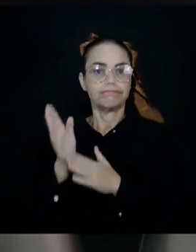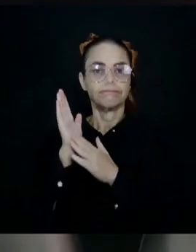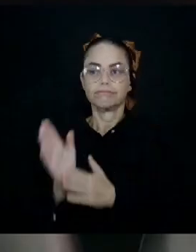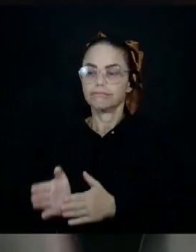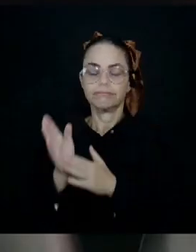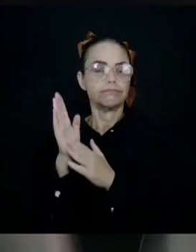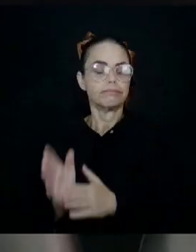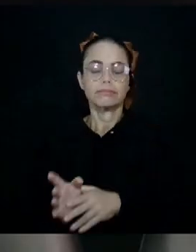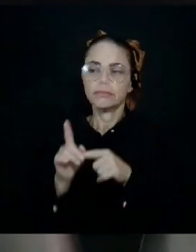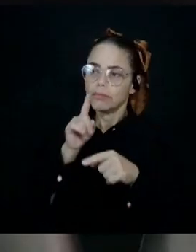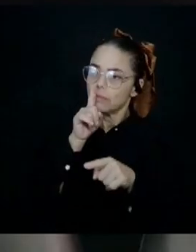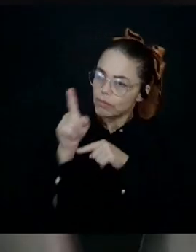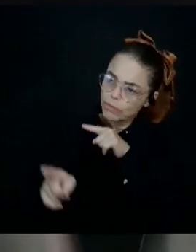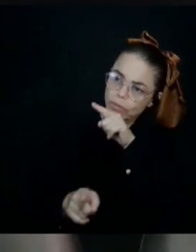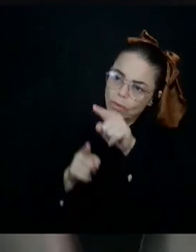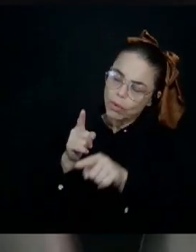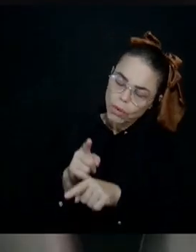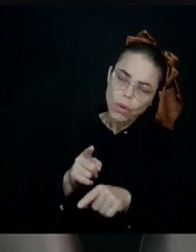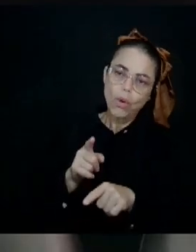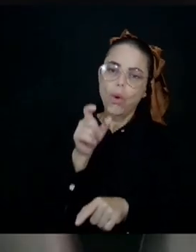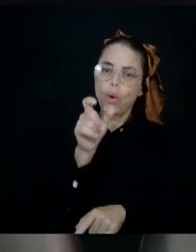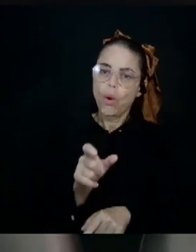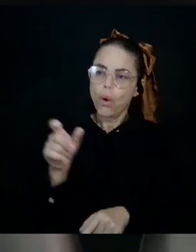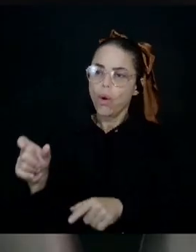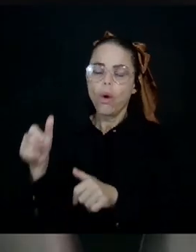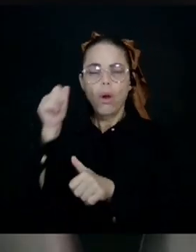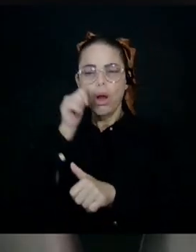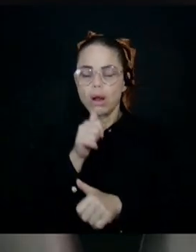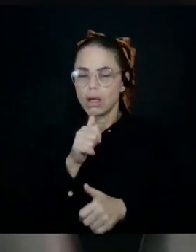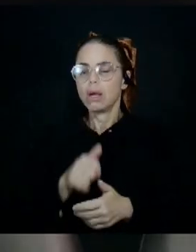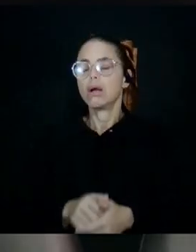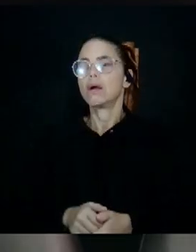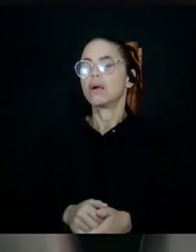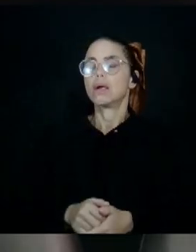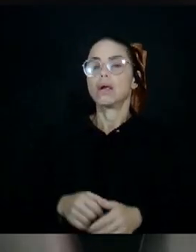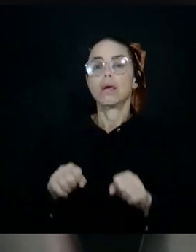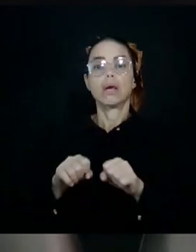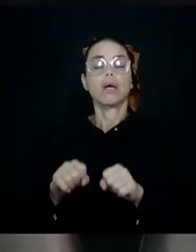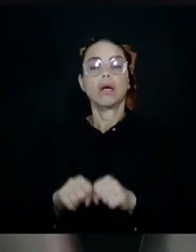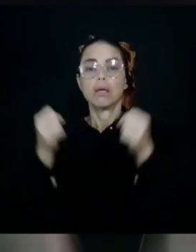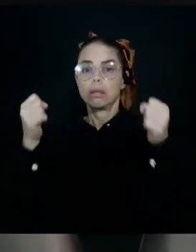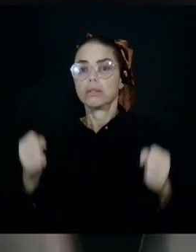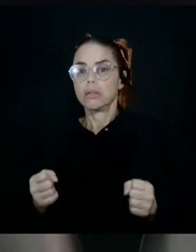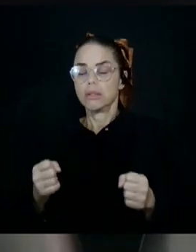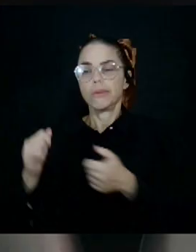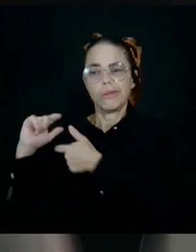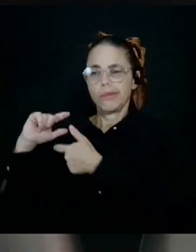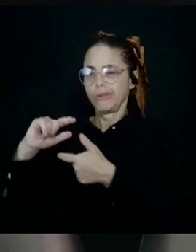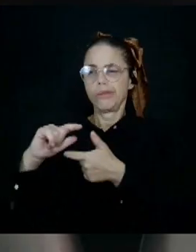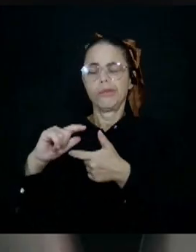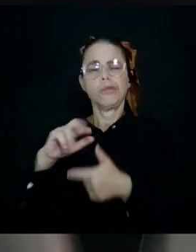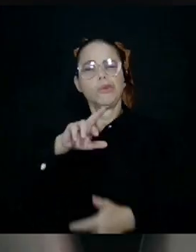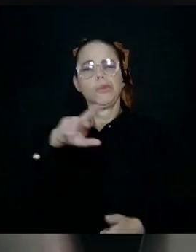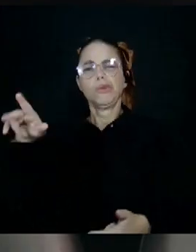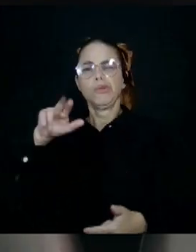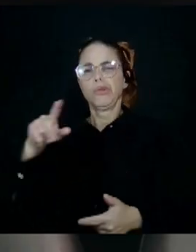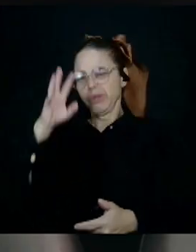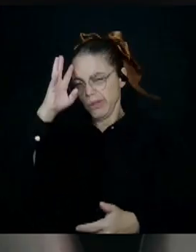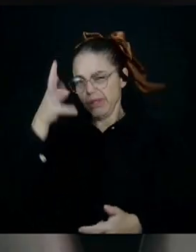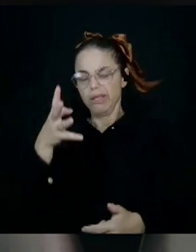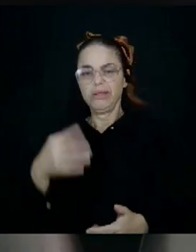outras mulheres, né? E quando uma mulher ela rompe esse padrão, quando ela decide seguir um